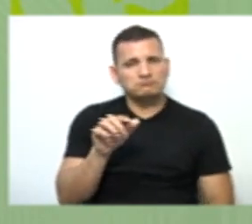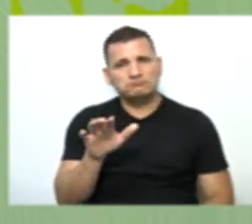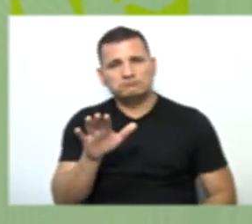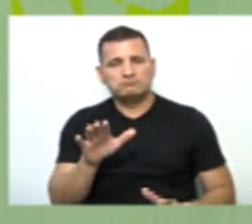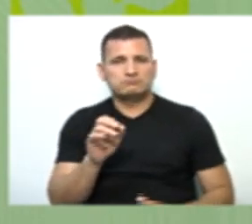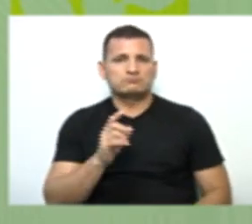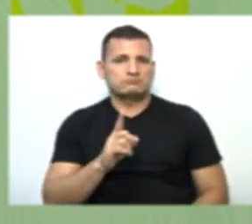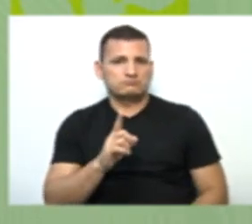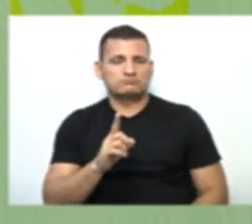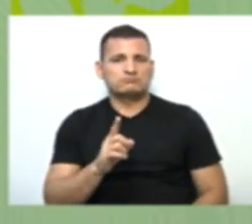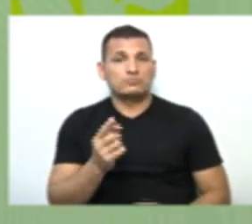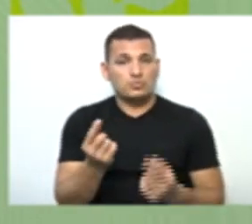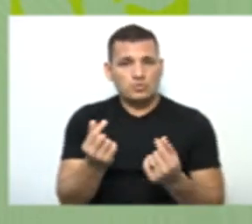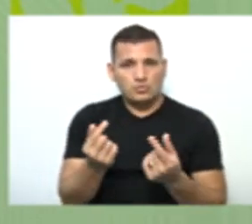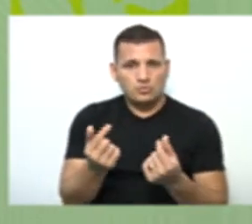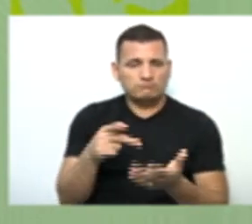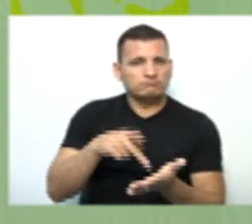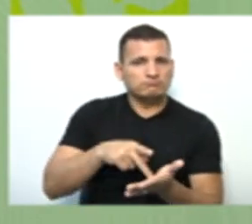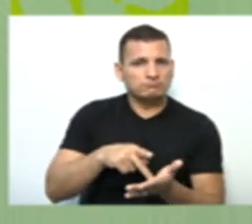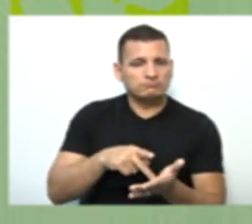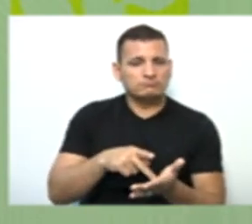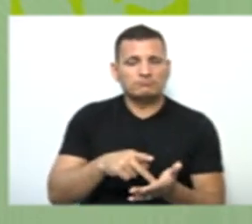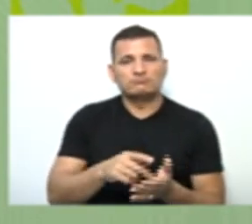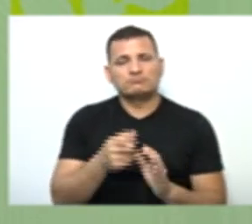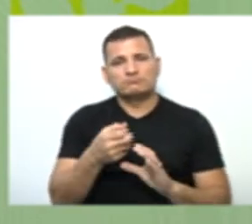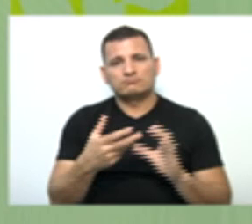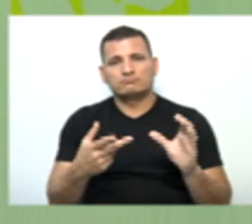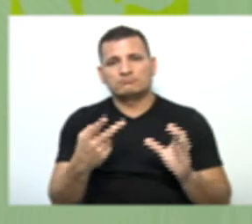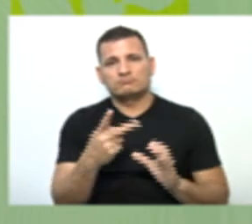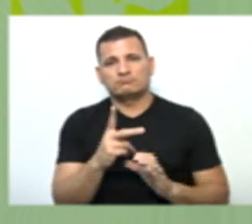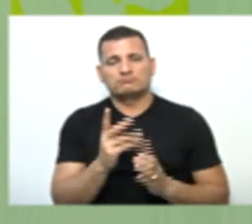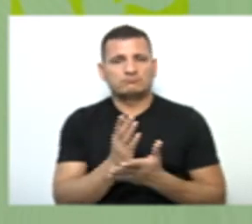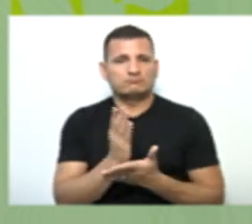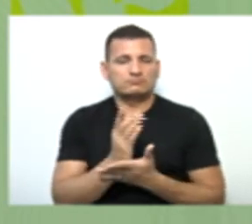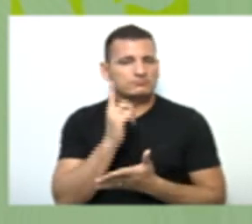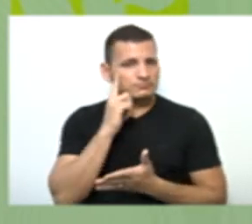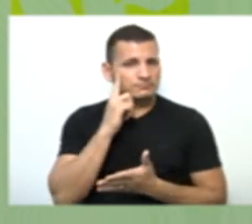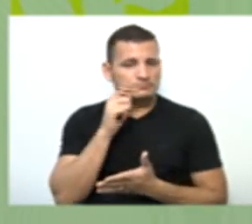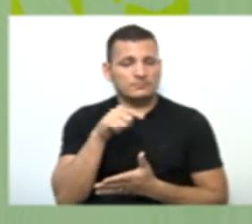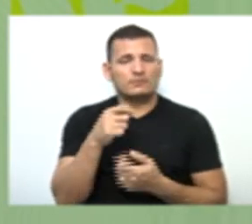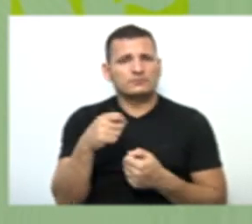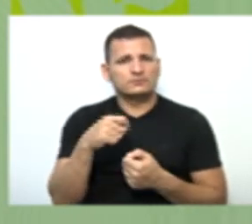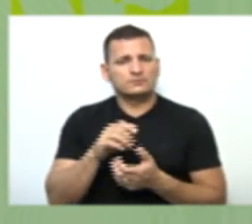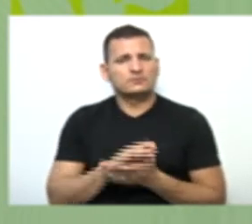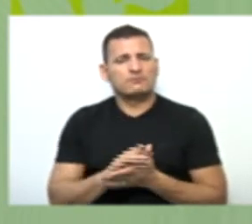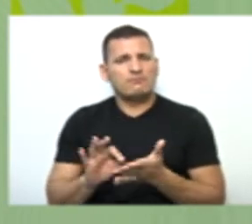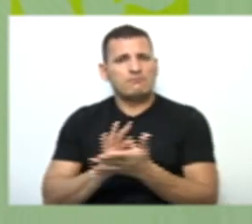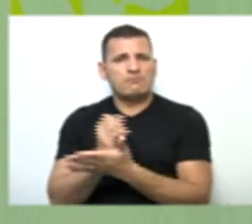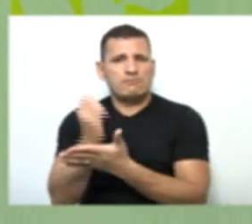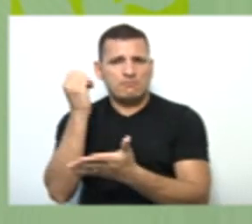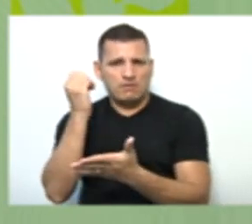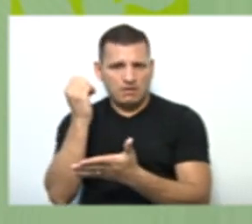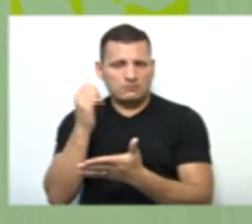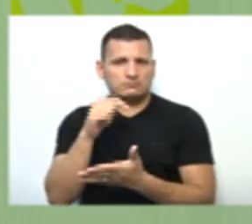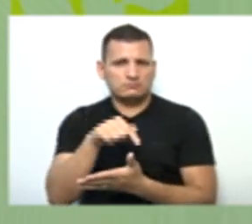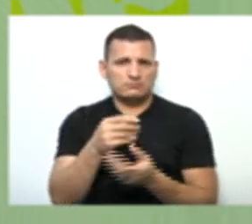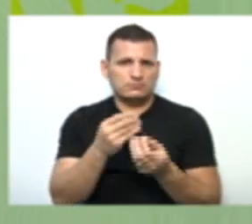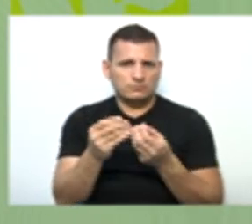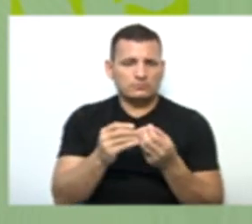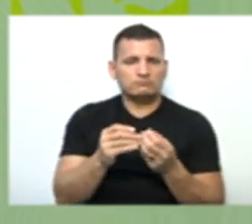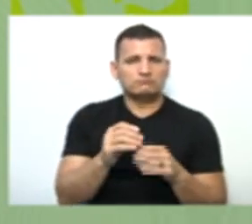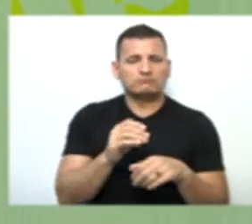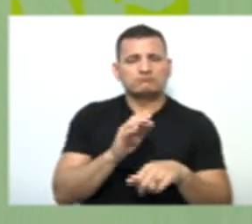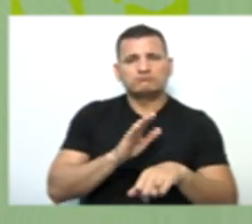outra característica do livro diário. Deve ser escriturado em ordem